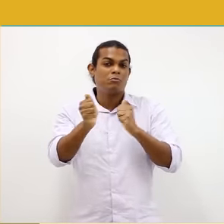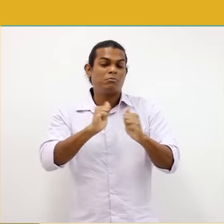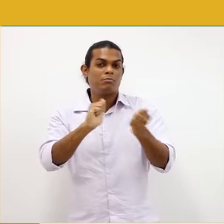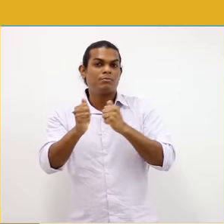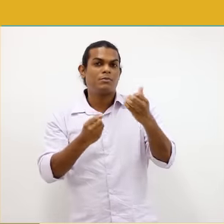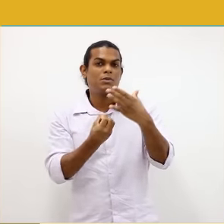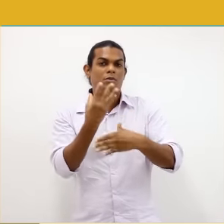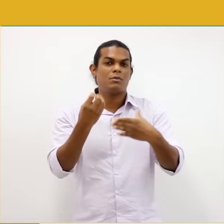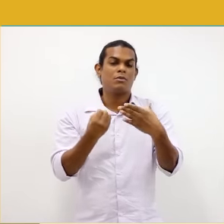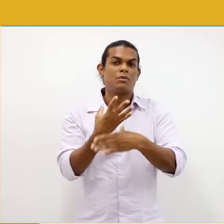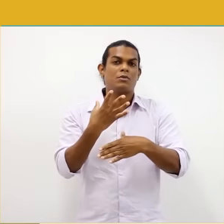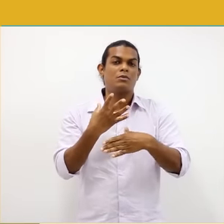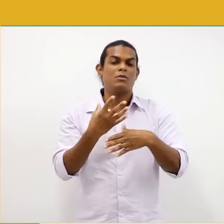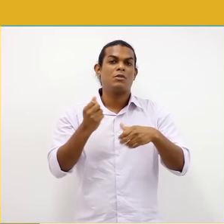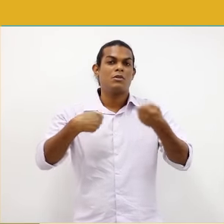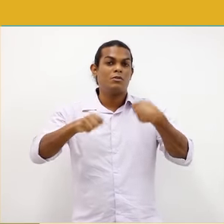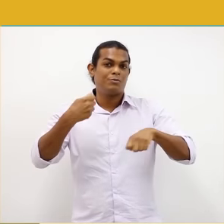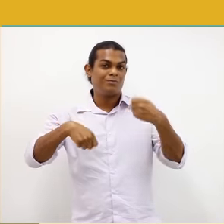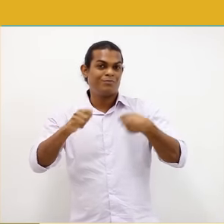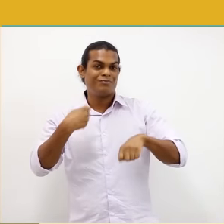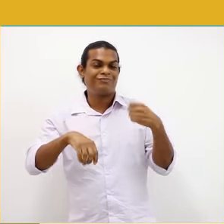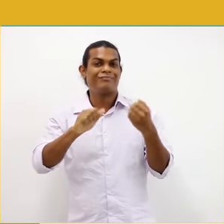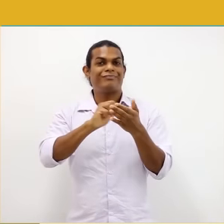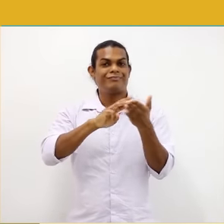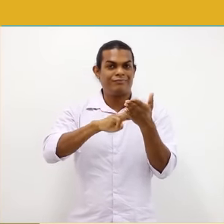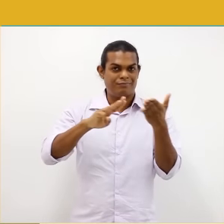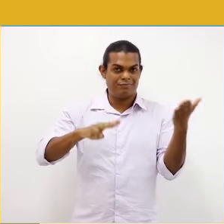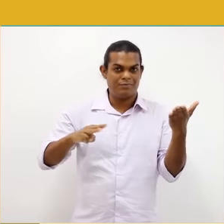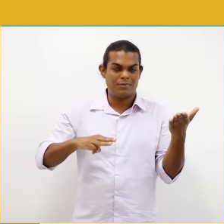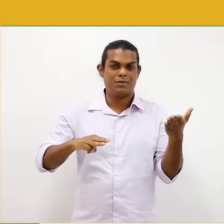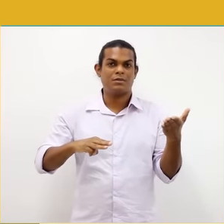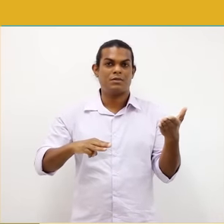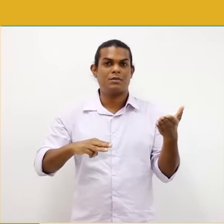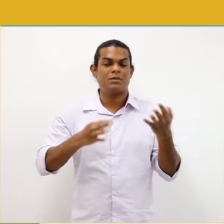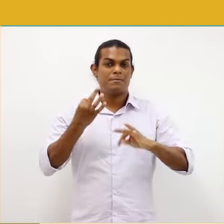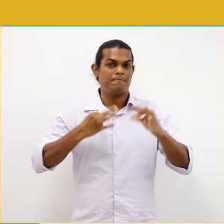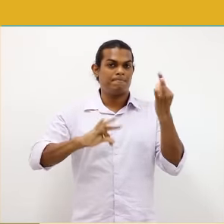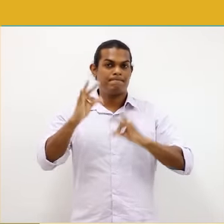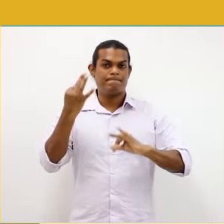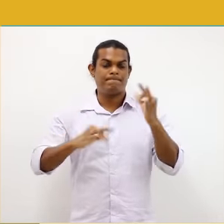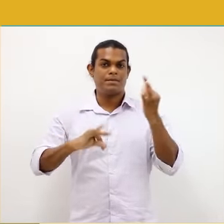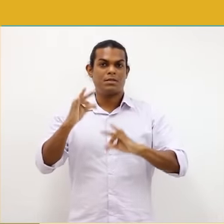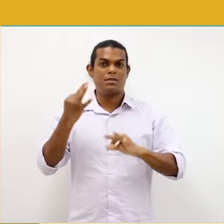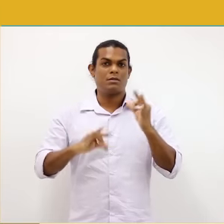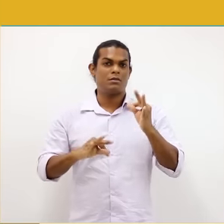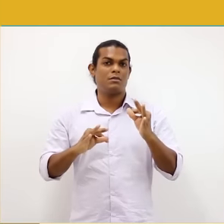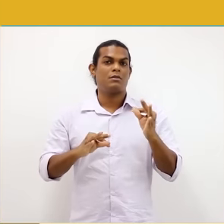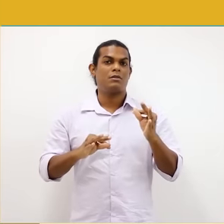e a comercialização e o emprego de técnicas, métodos e substâncias que